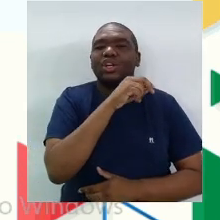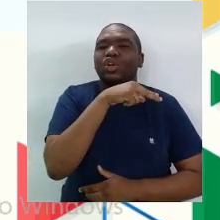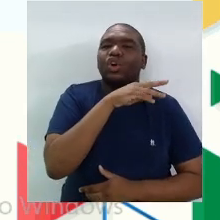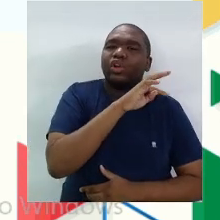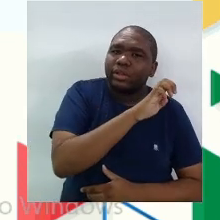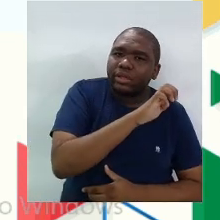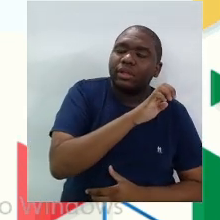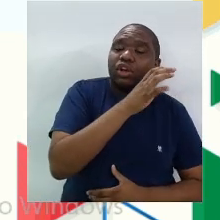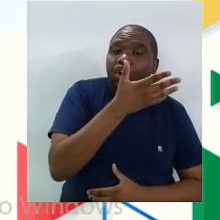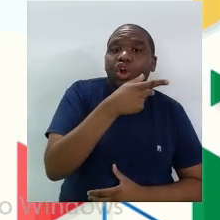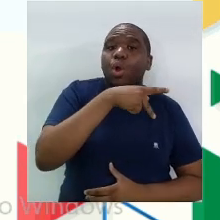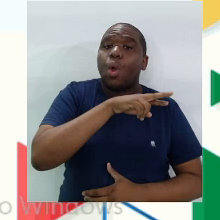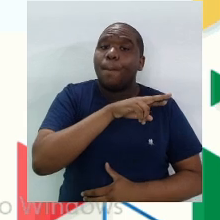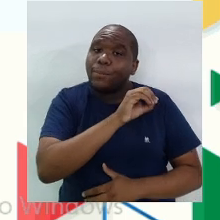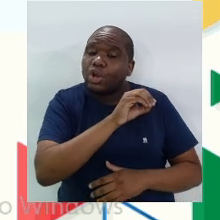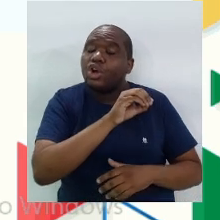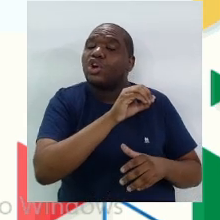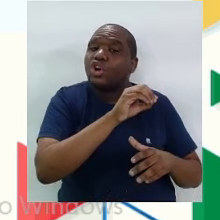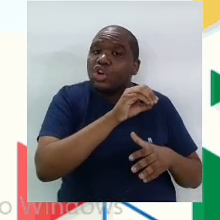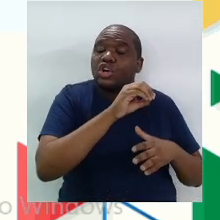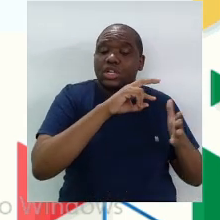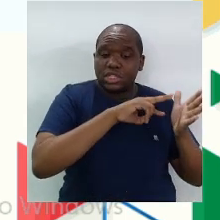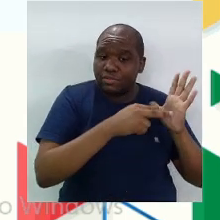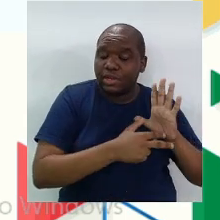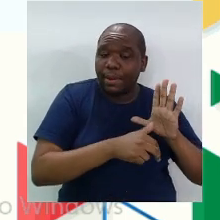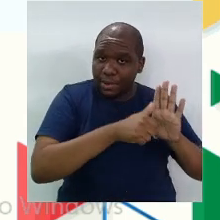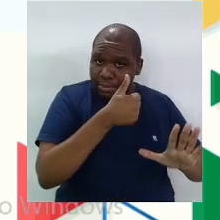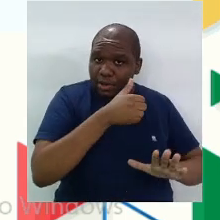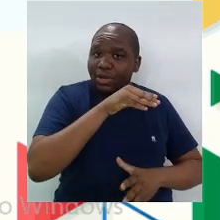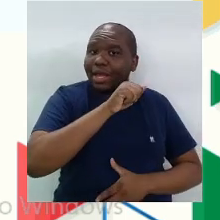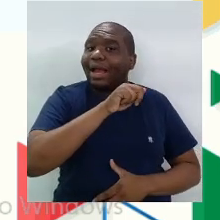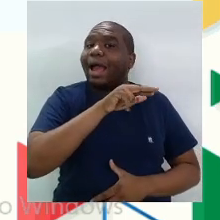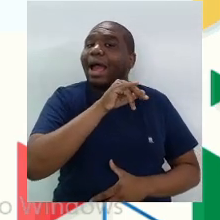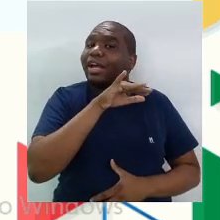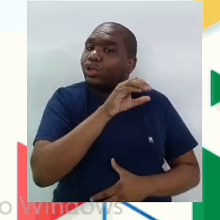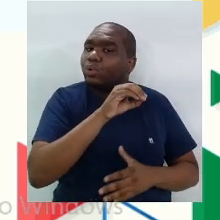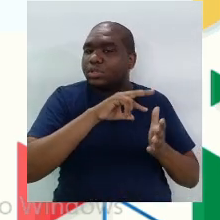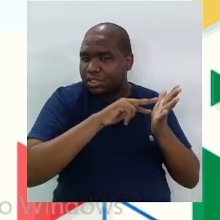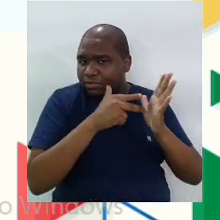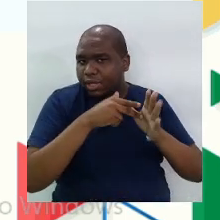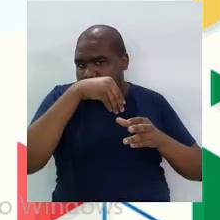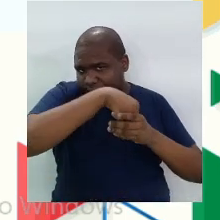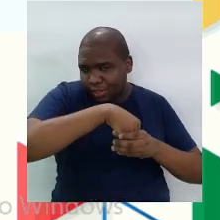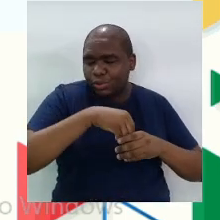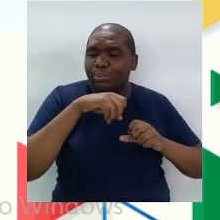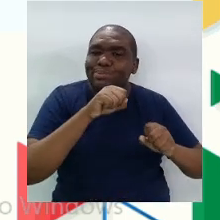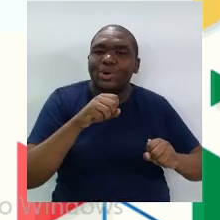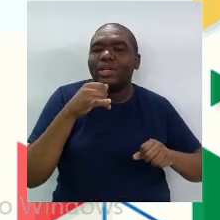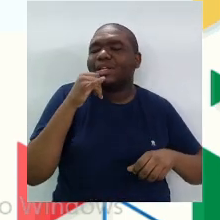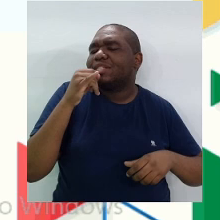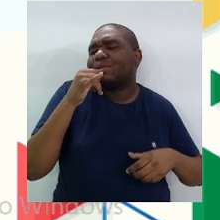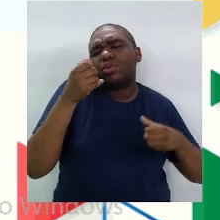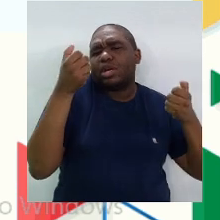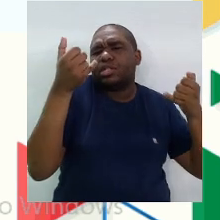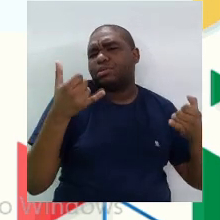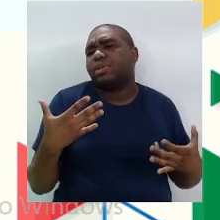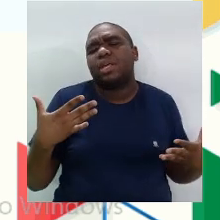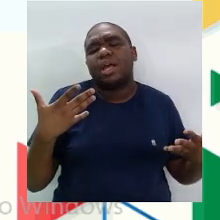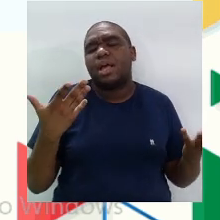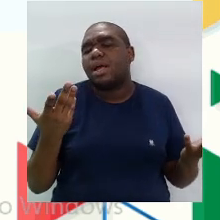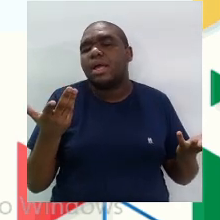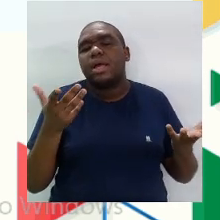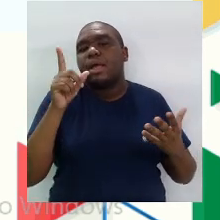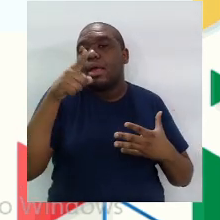que é primeiro, e cário, que é núcleo, que pode ser definidas aí, a grosso modo, como